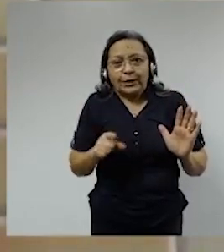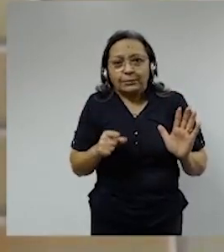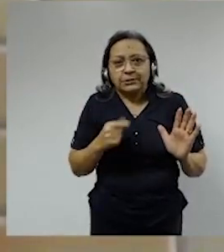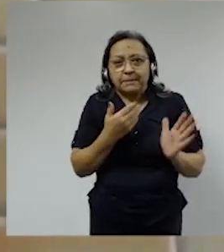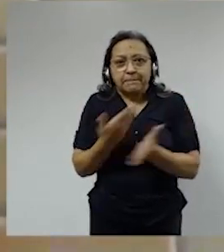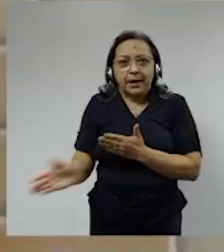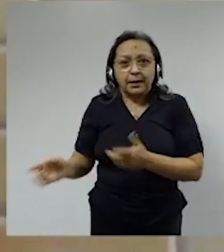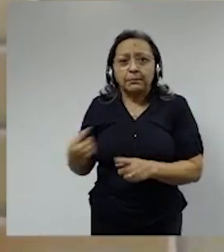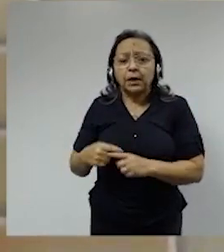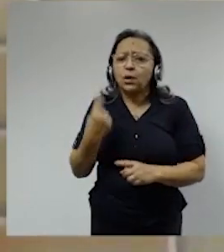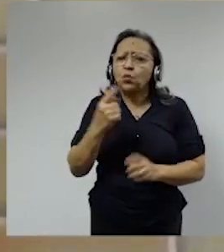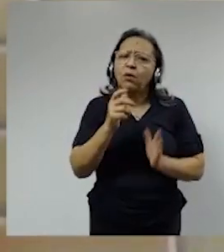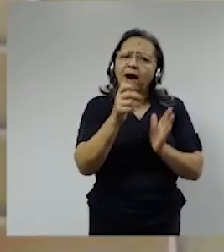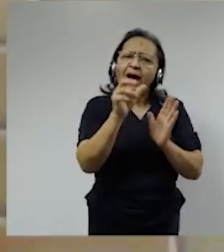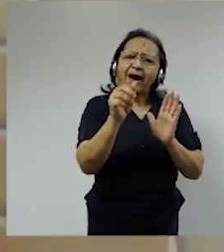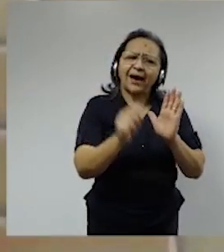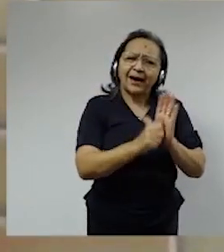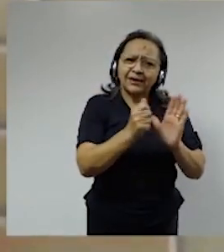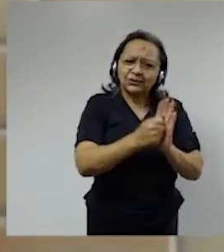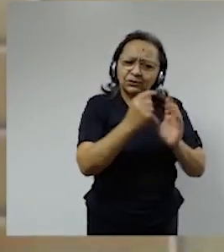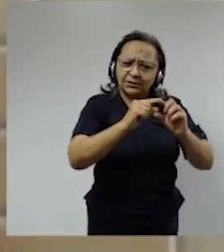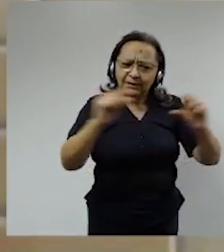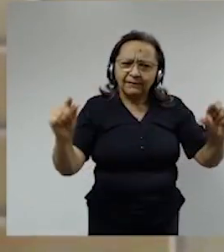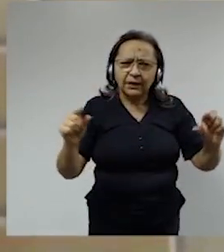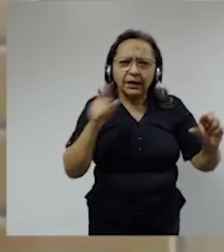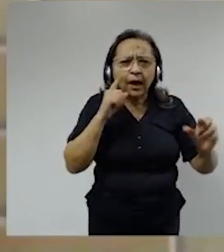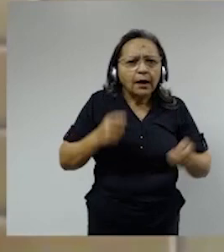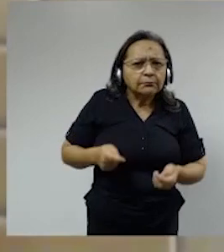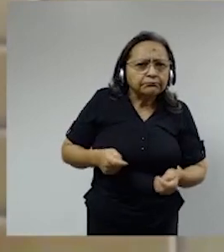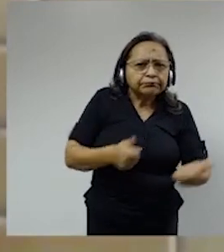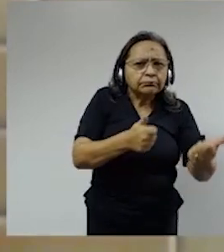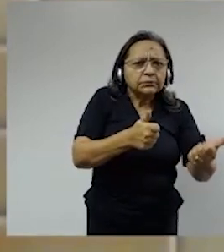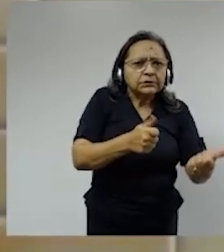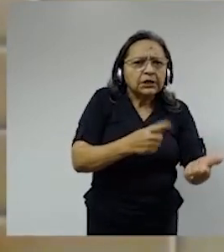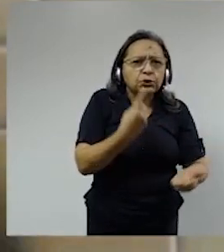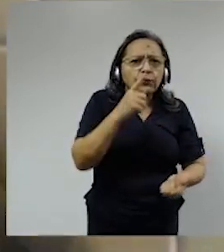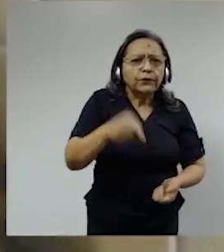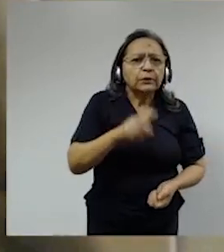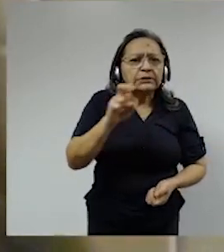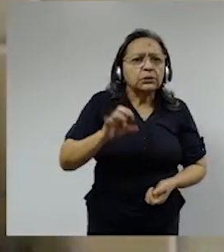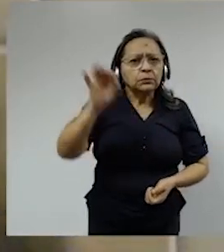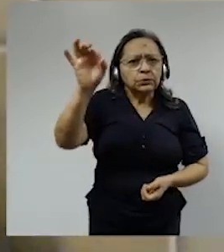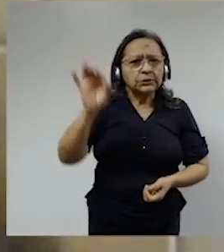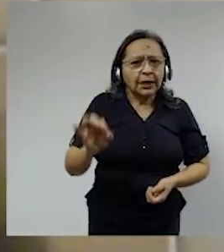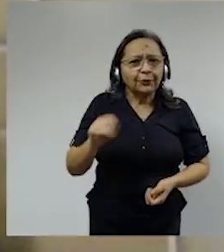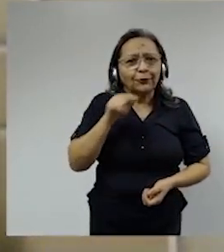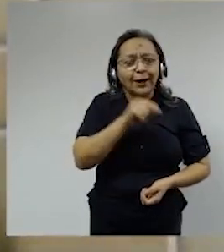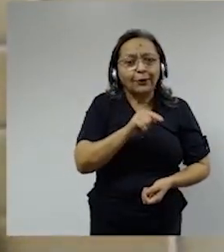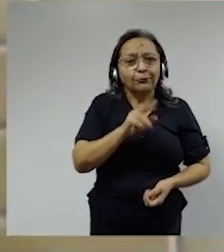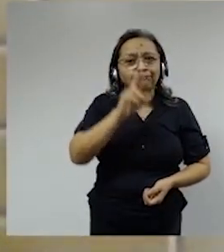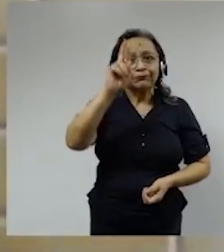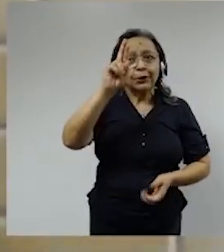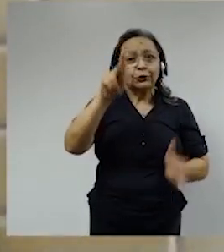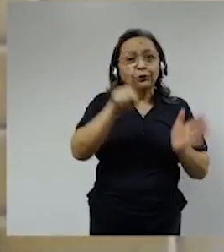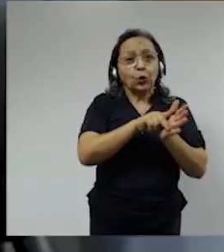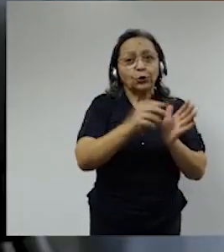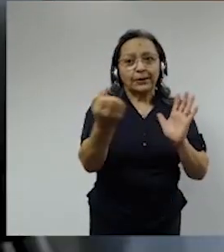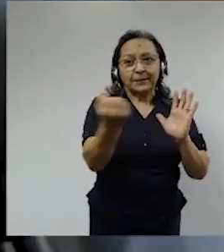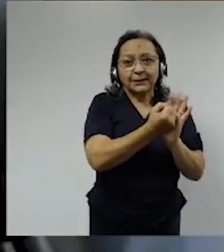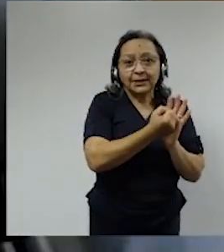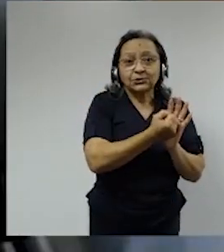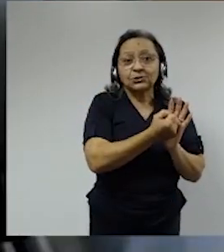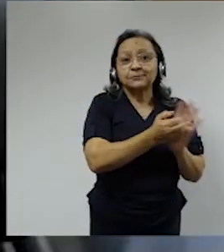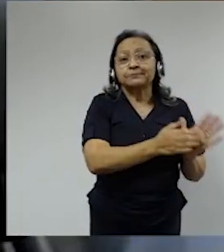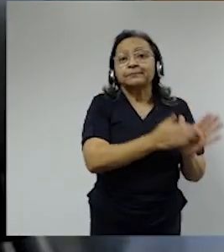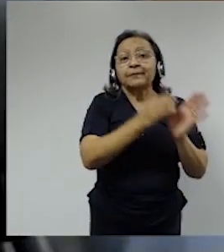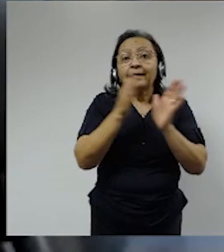fala que o pagamento, a remuneração será de 1,5% ao detentor da patente, e ela só